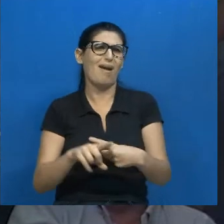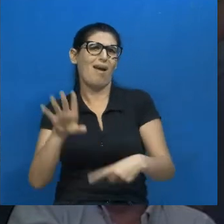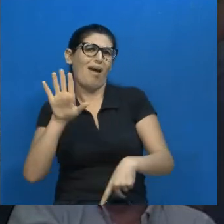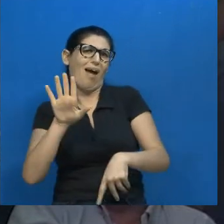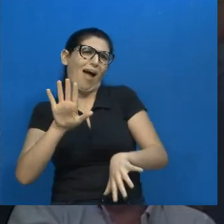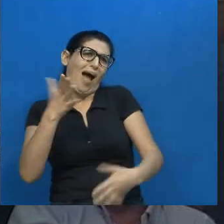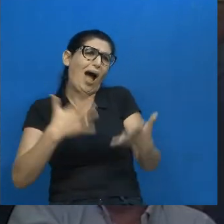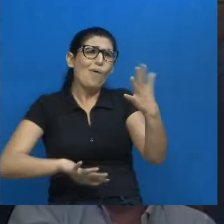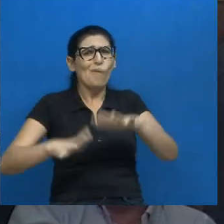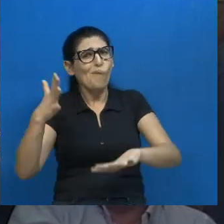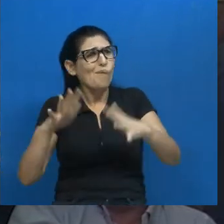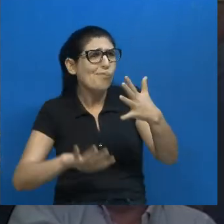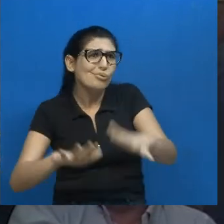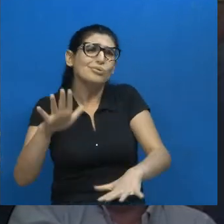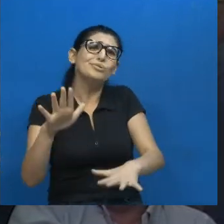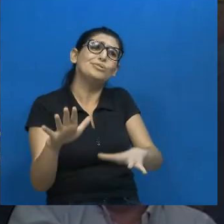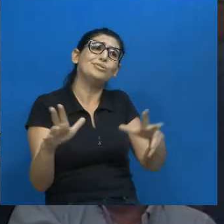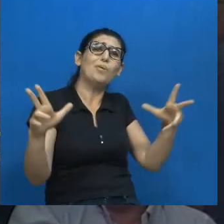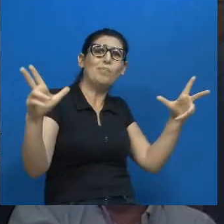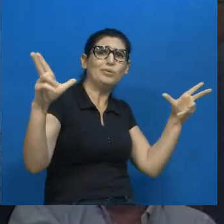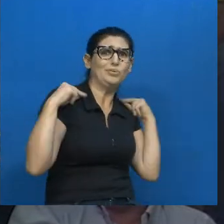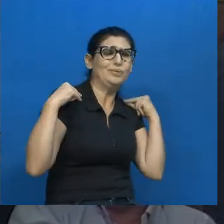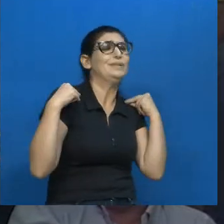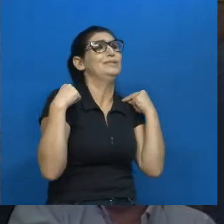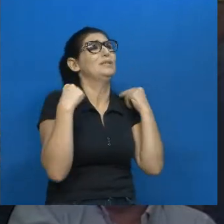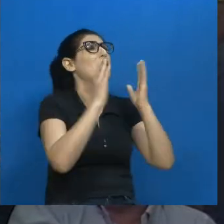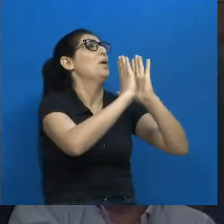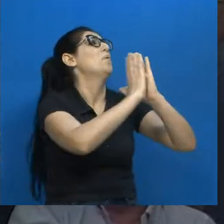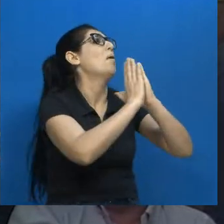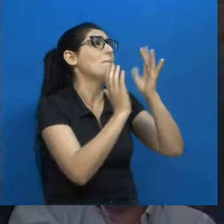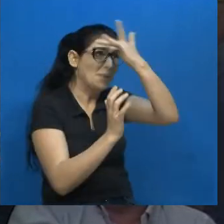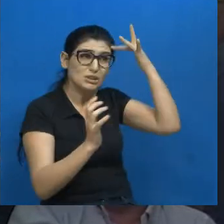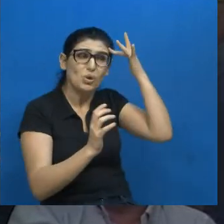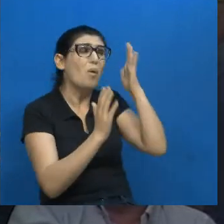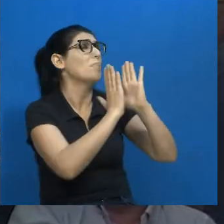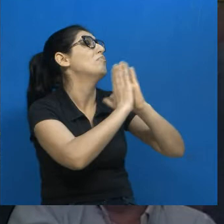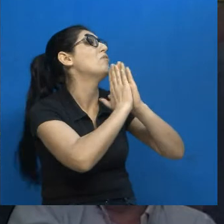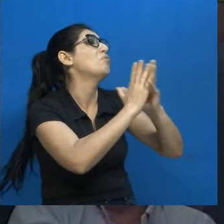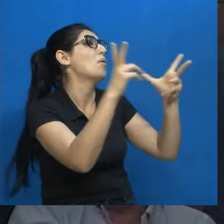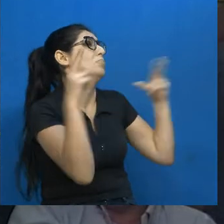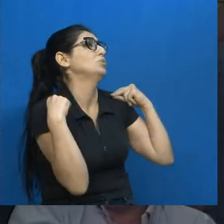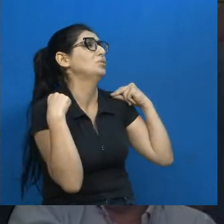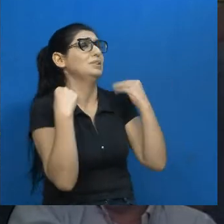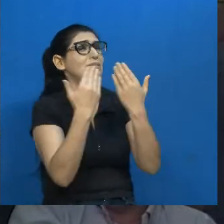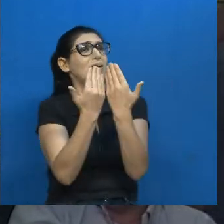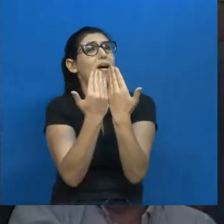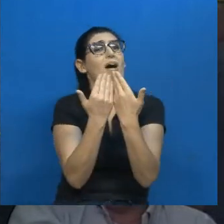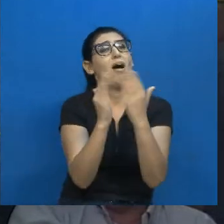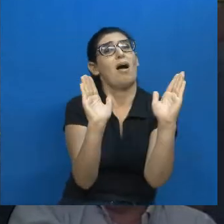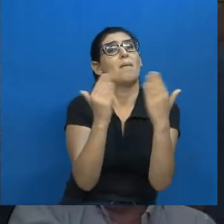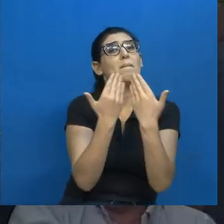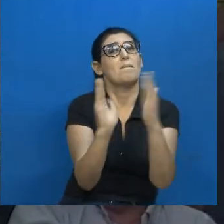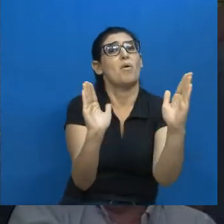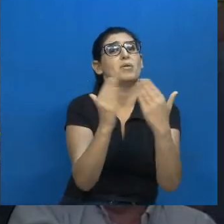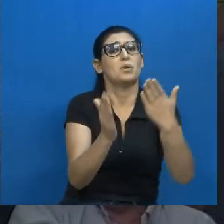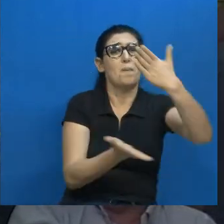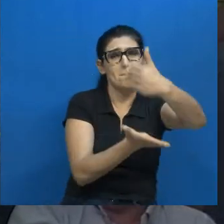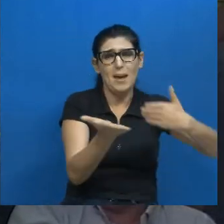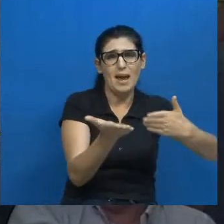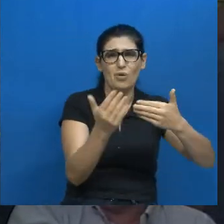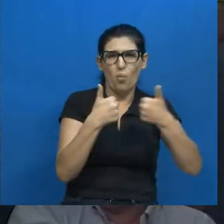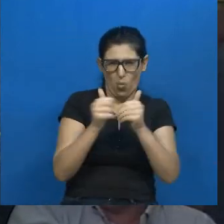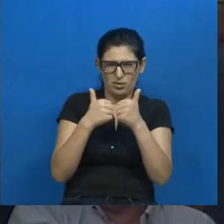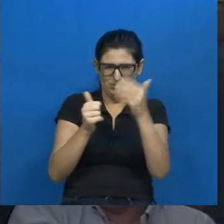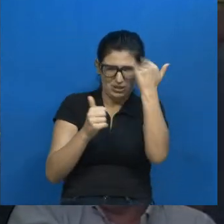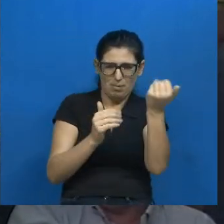ficam implorando para abrir, o ônibus pode estar lotado, precisa ficar implorando para abrir aquela porta do meio, tá? E